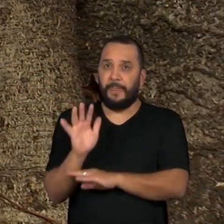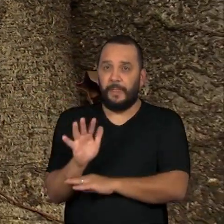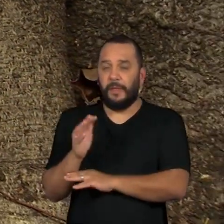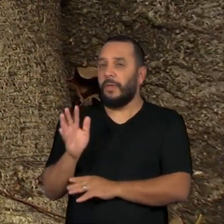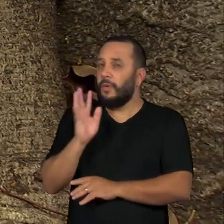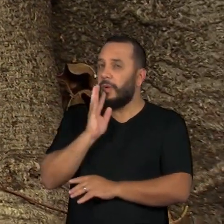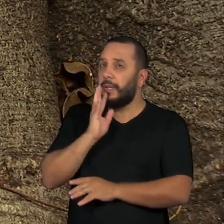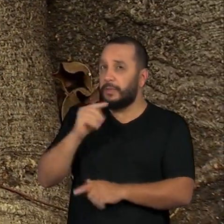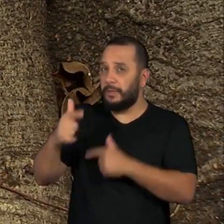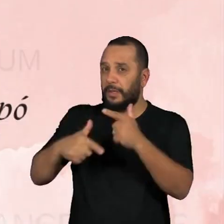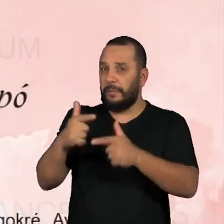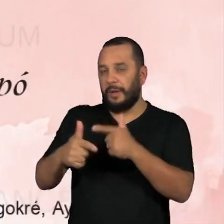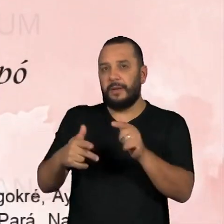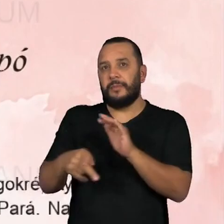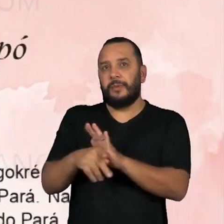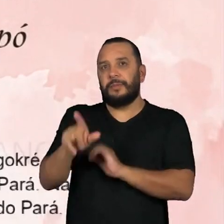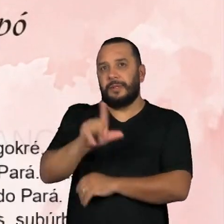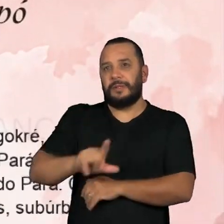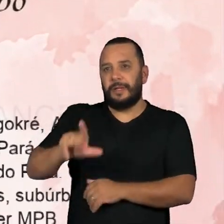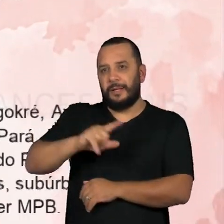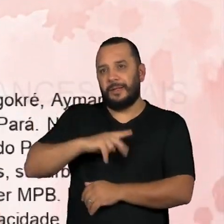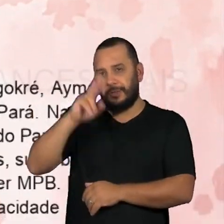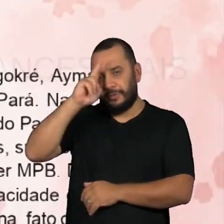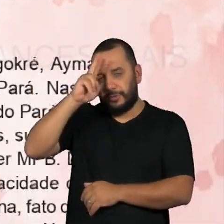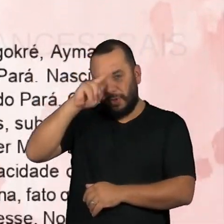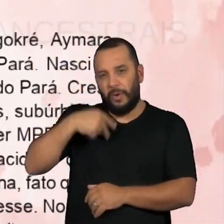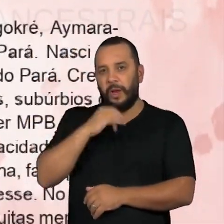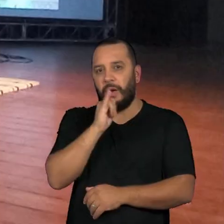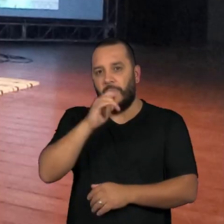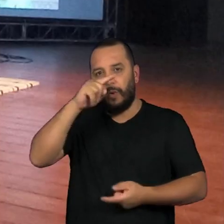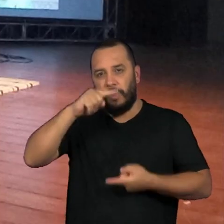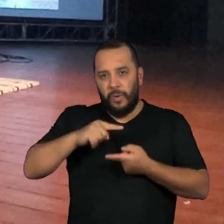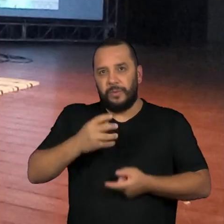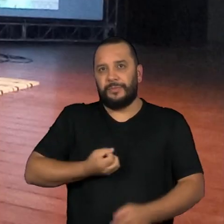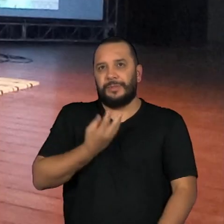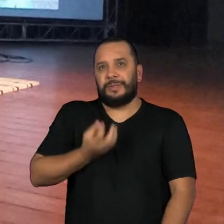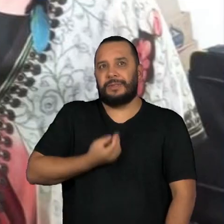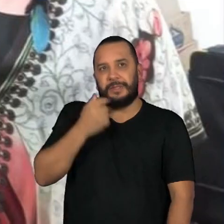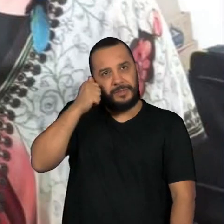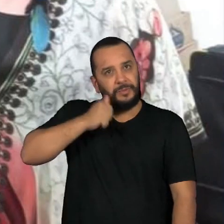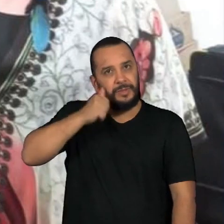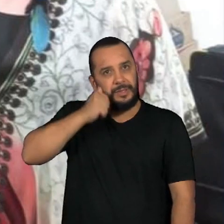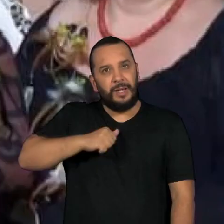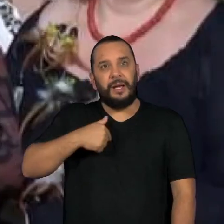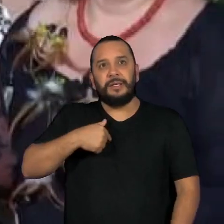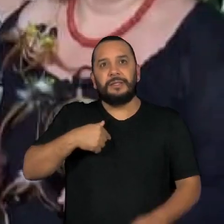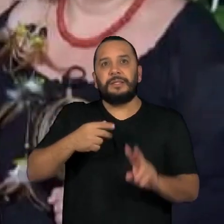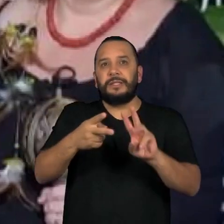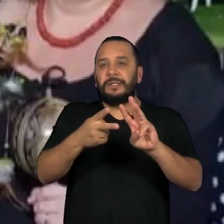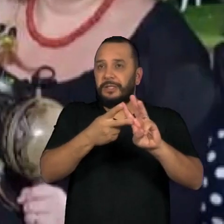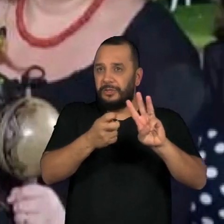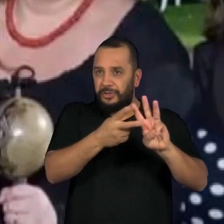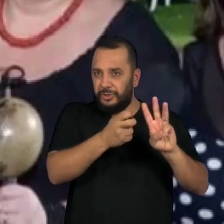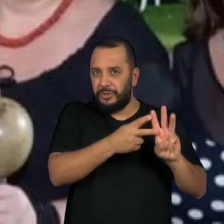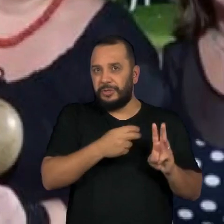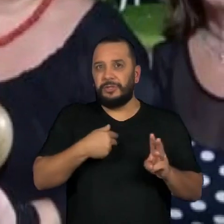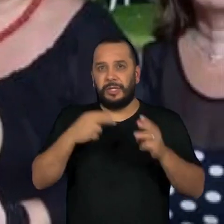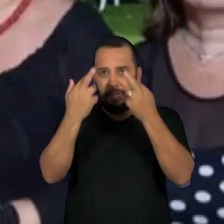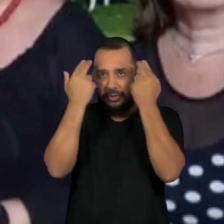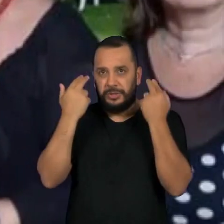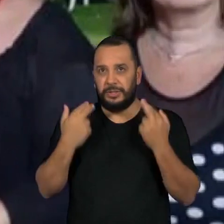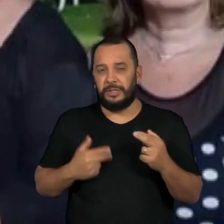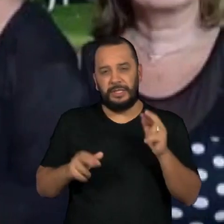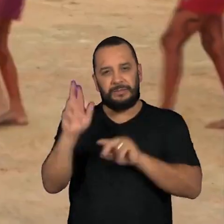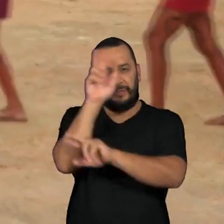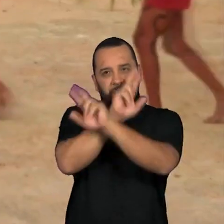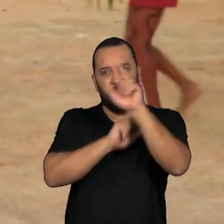Conheça a obra literária que reúne histórias, contos e poesias de mulheres indígenas de diferentes etnias e regiões do